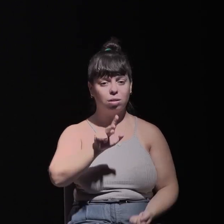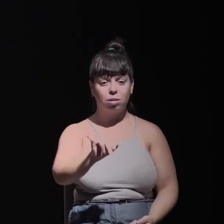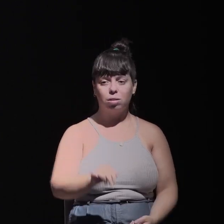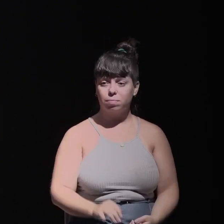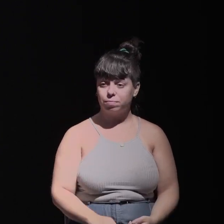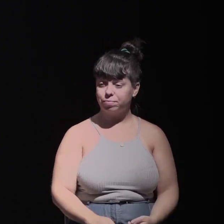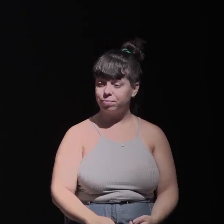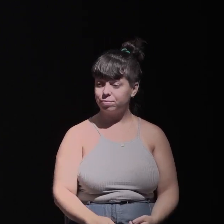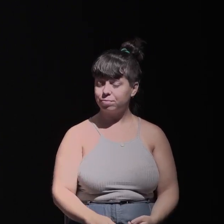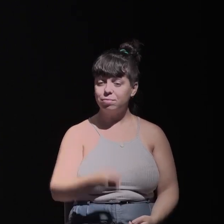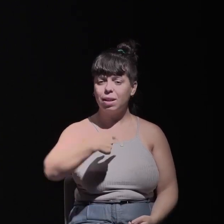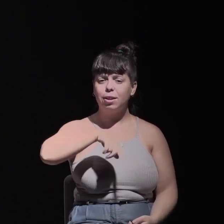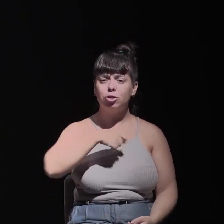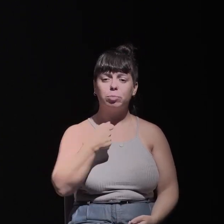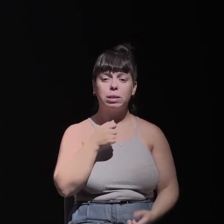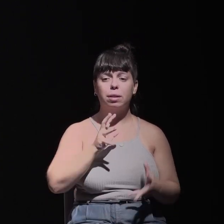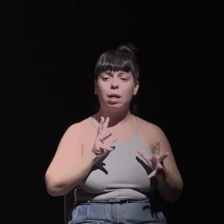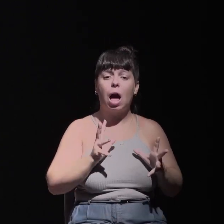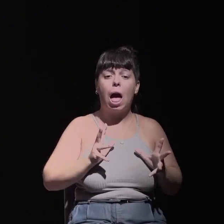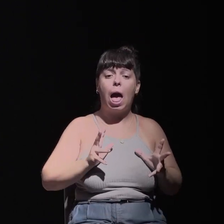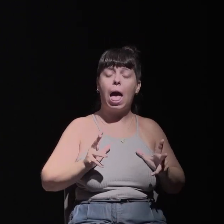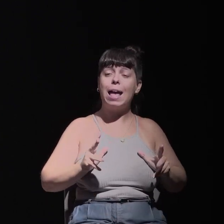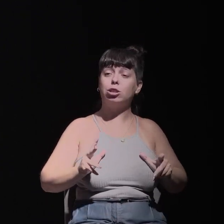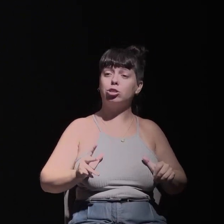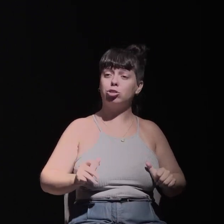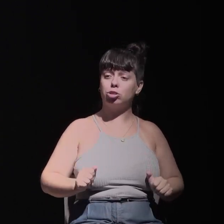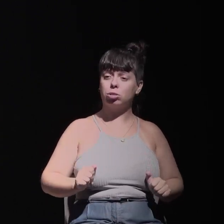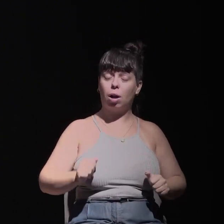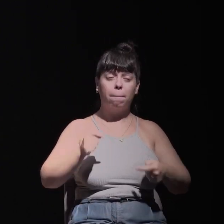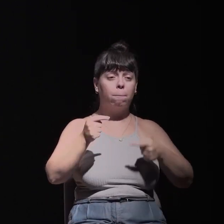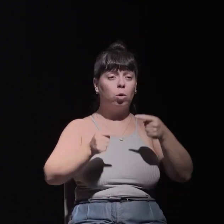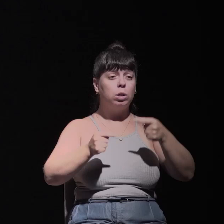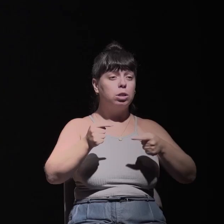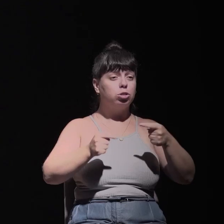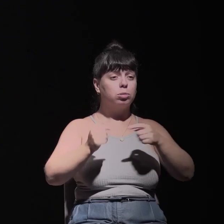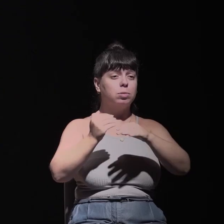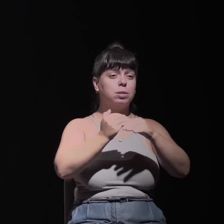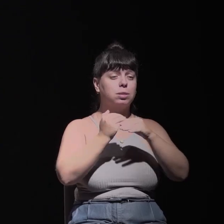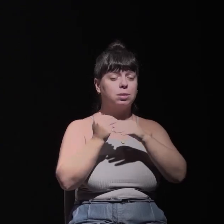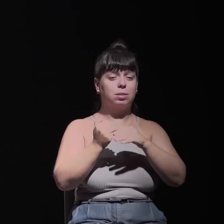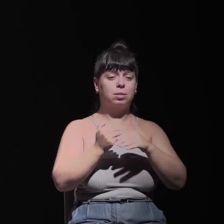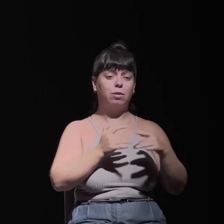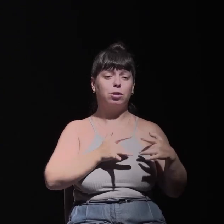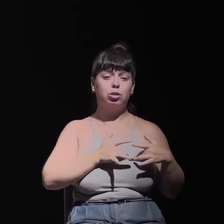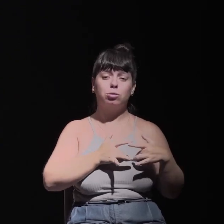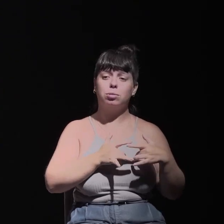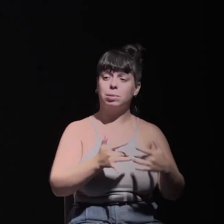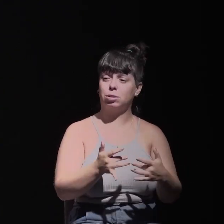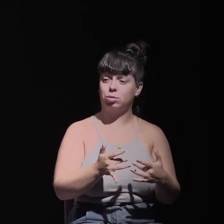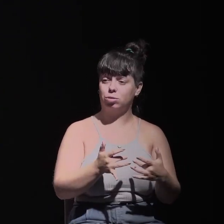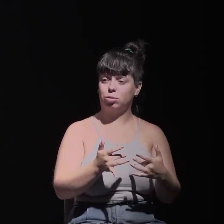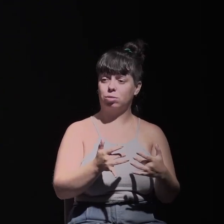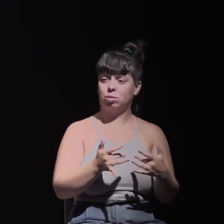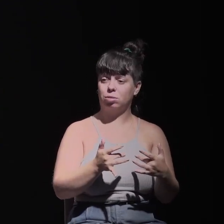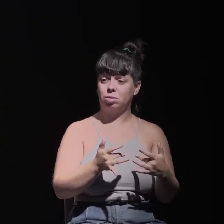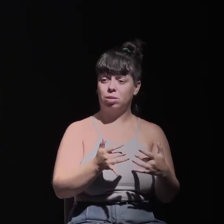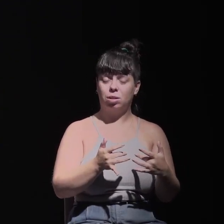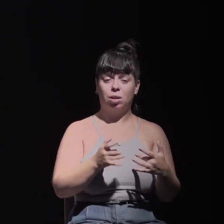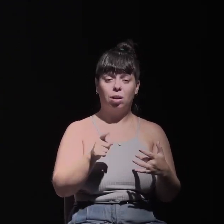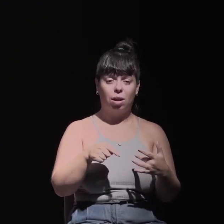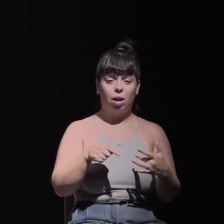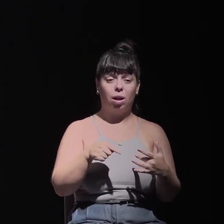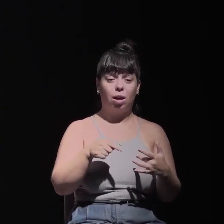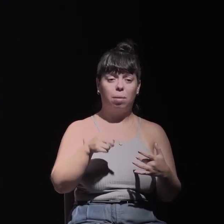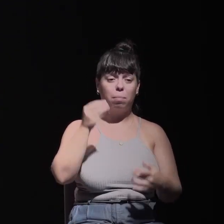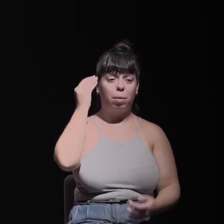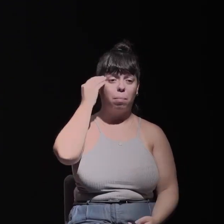Então a gente tem que estar afinado, eticamente alinhado, politicamente disposto, afetivamente entregue nesse processo de invenção de uma